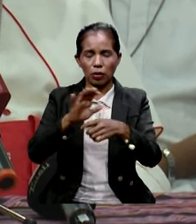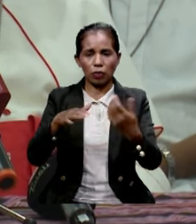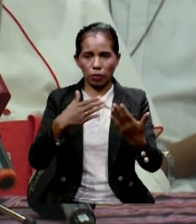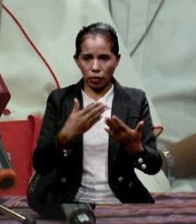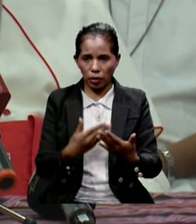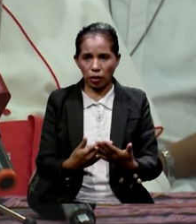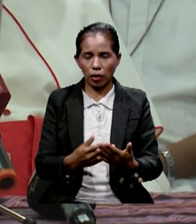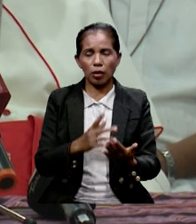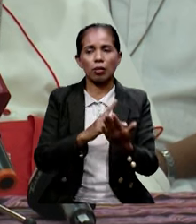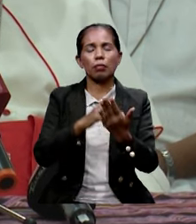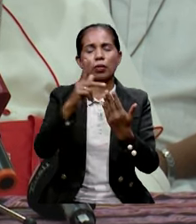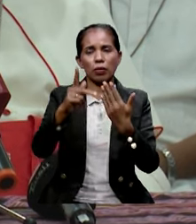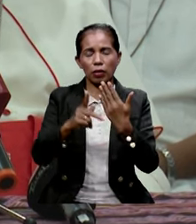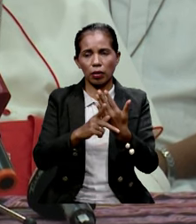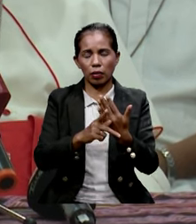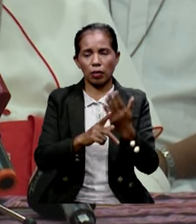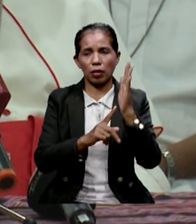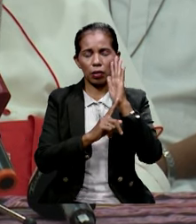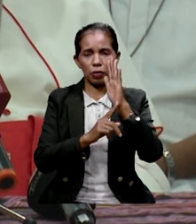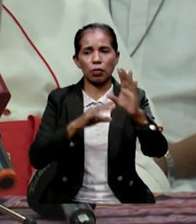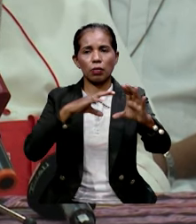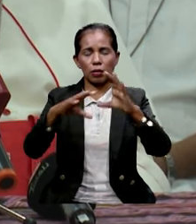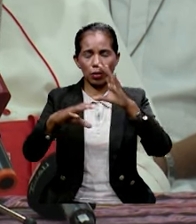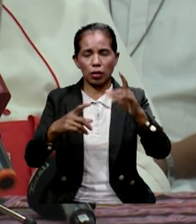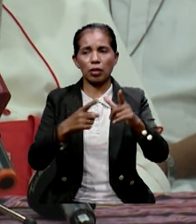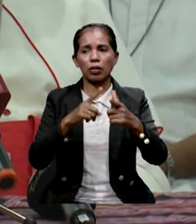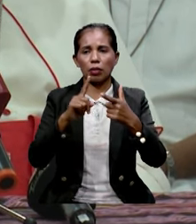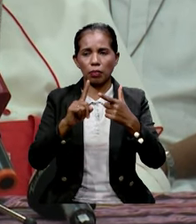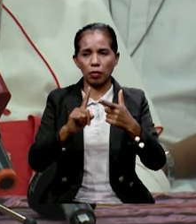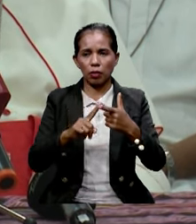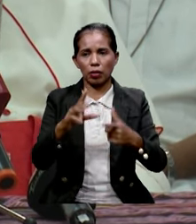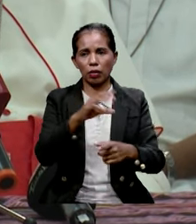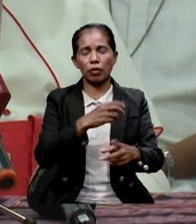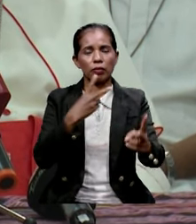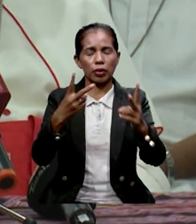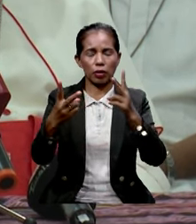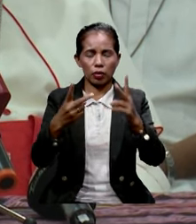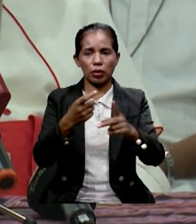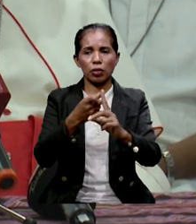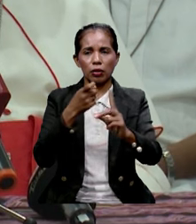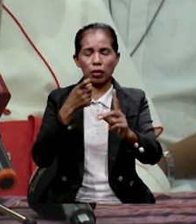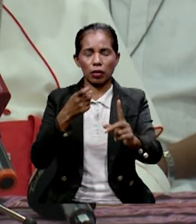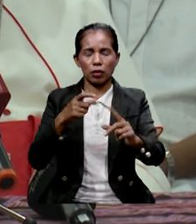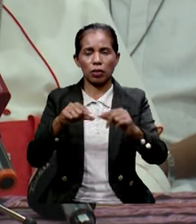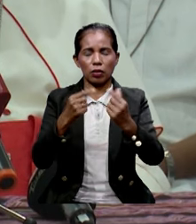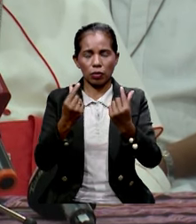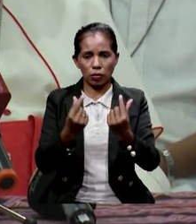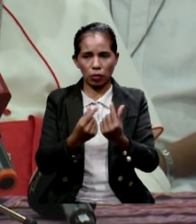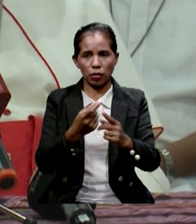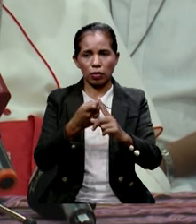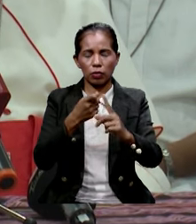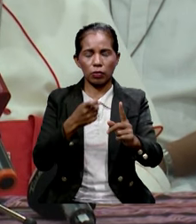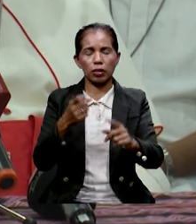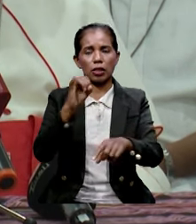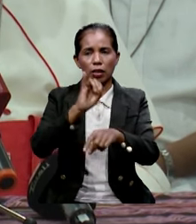o programa detalhado será comunicado depois da segunda visita da delegação Equipa Avançada do